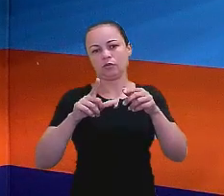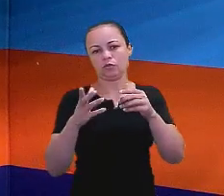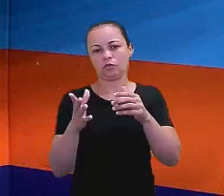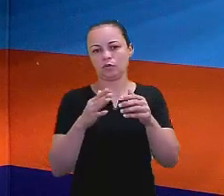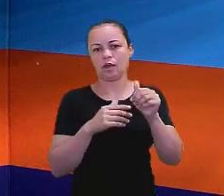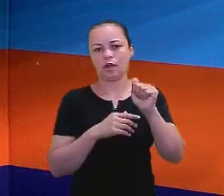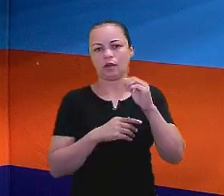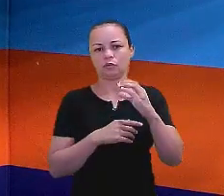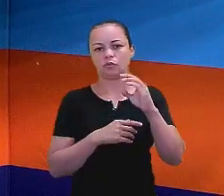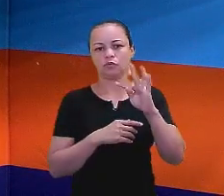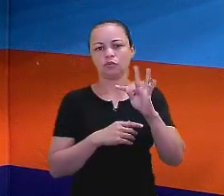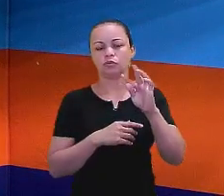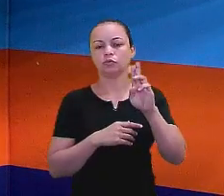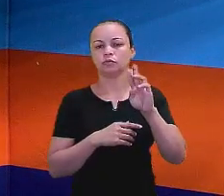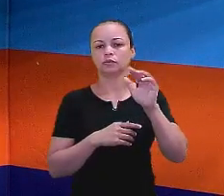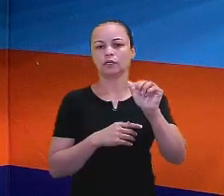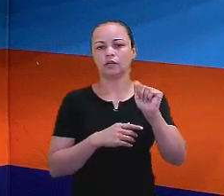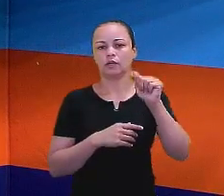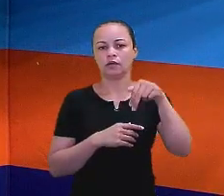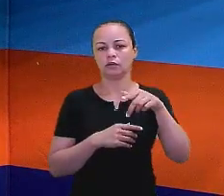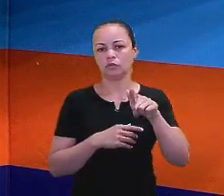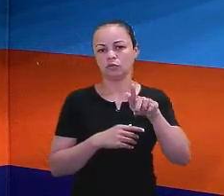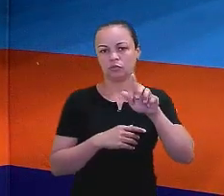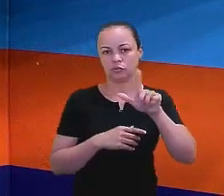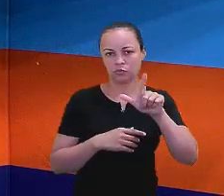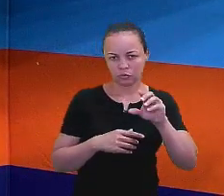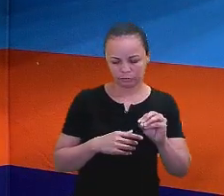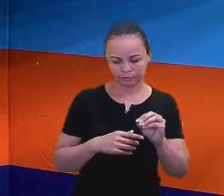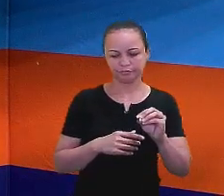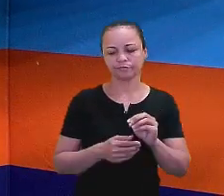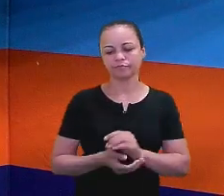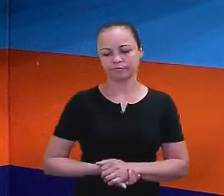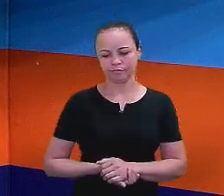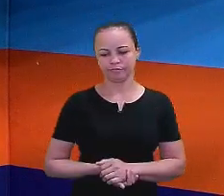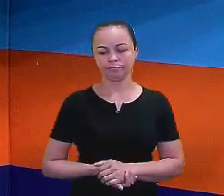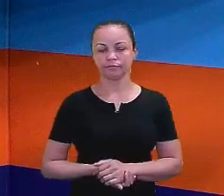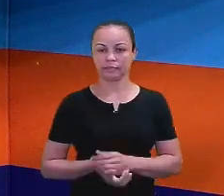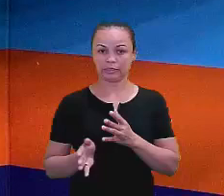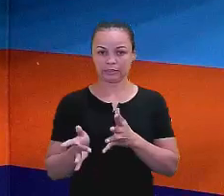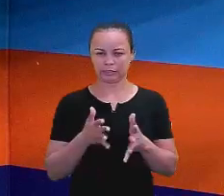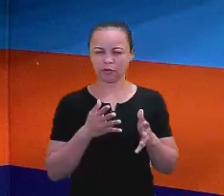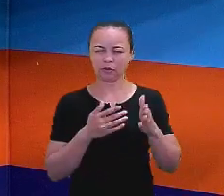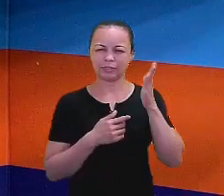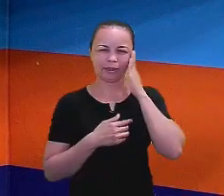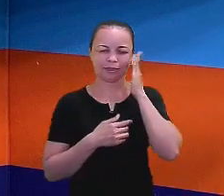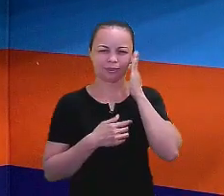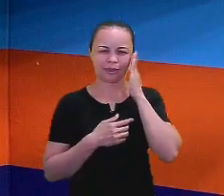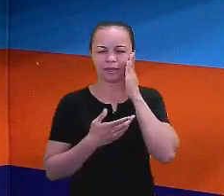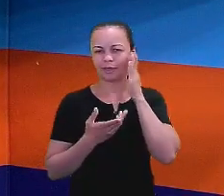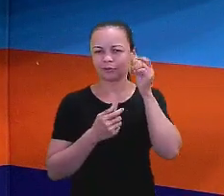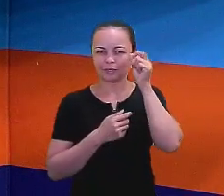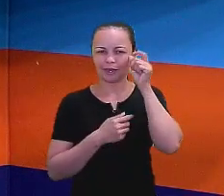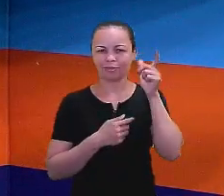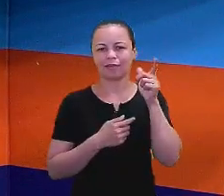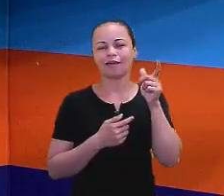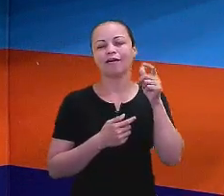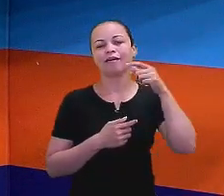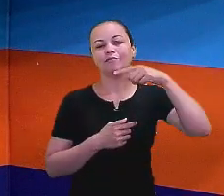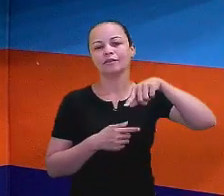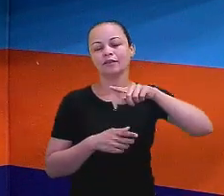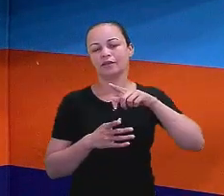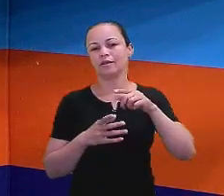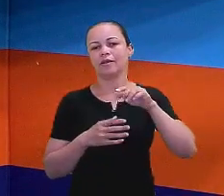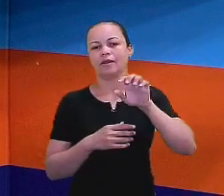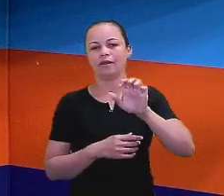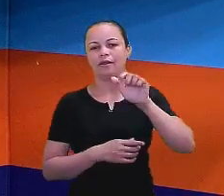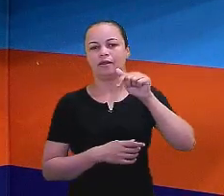internamente na região interna desse triângulo, tá? Então, vamos lá. Então, já deu para entender a ideia de equilátero. E aí,